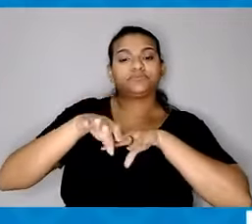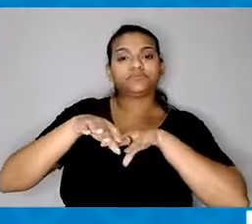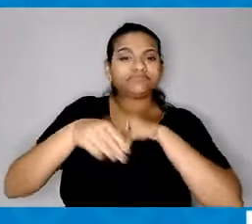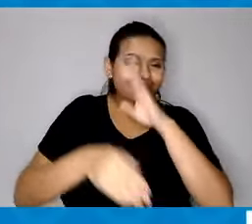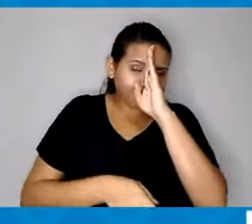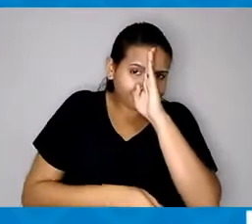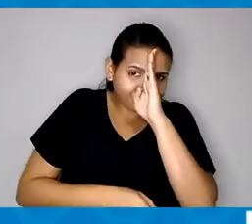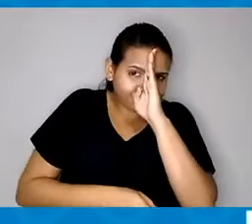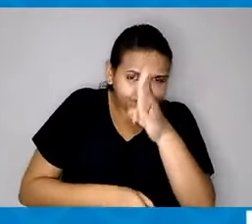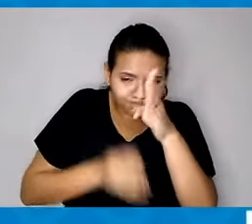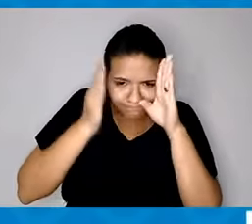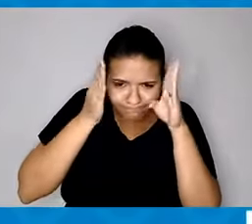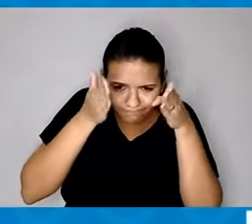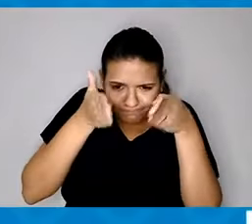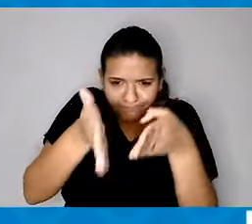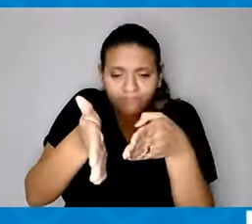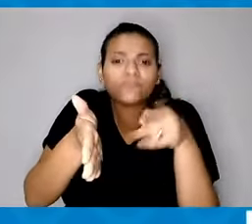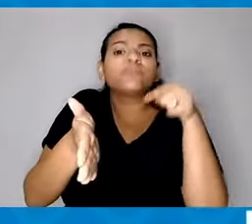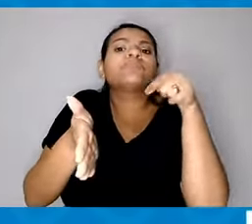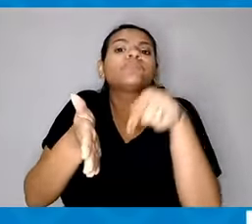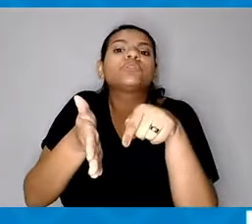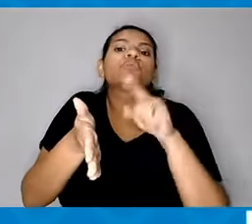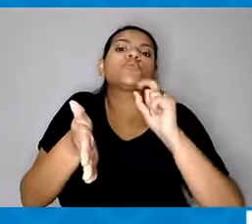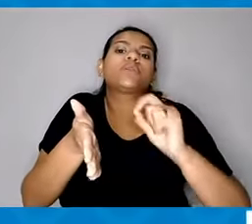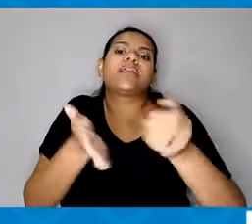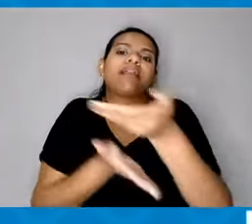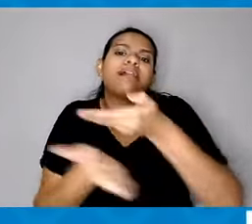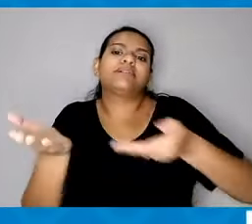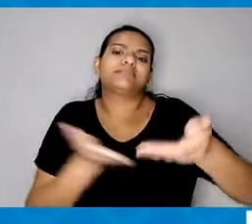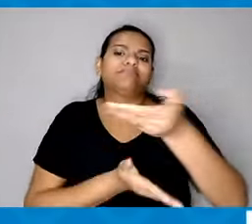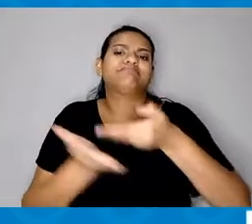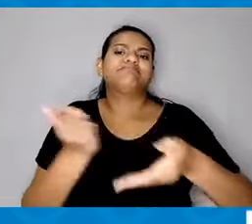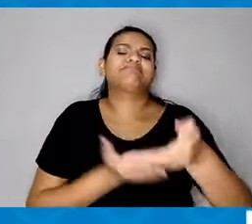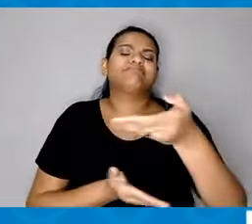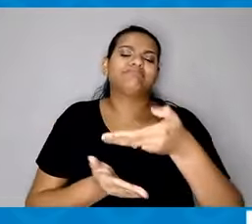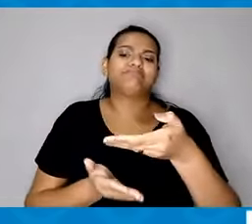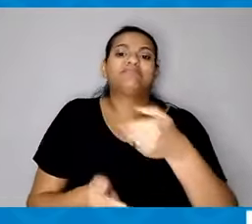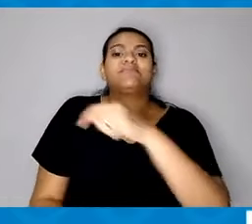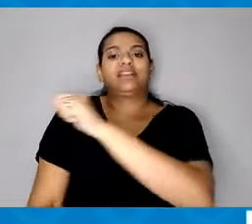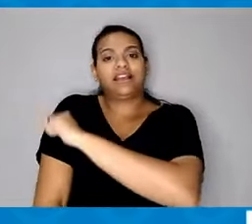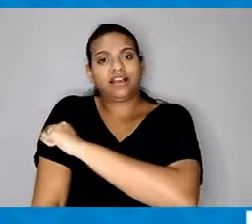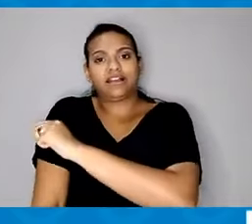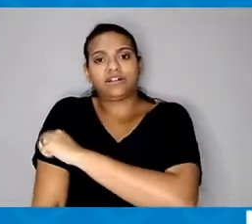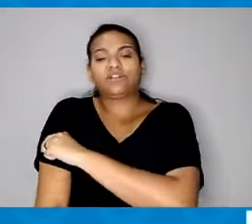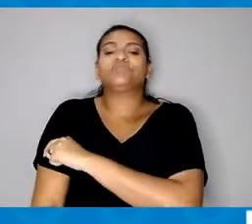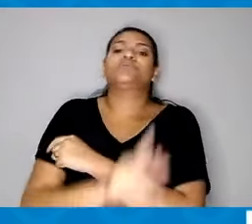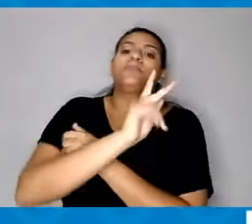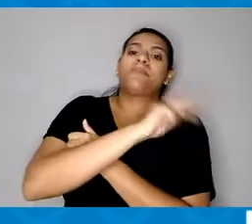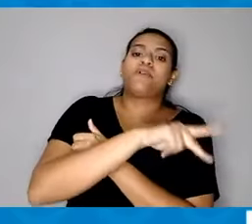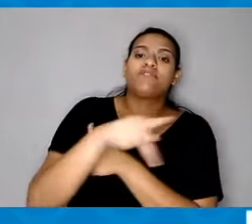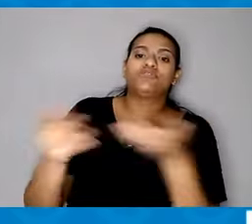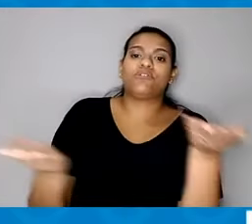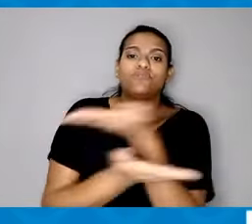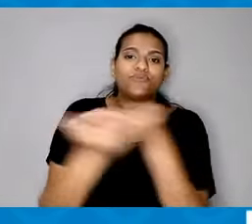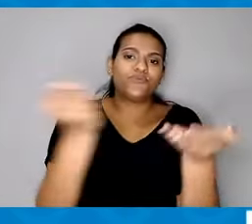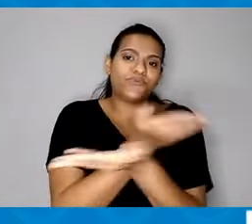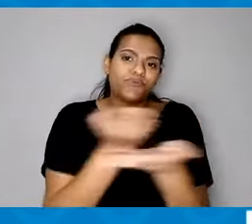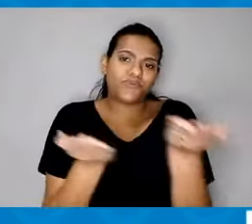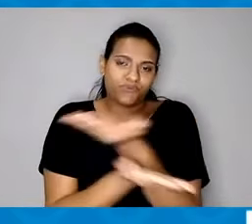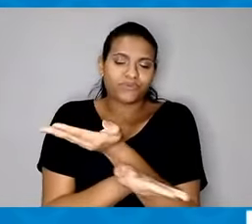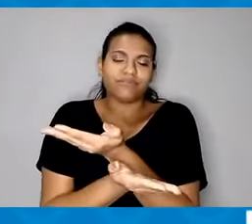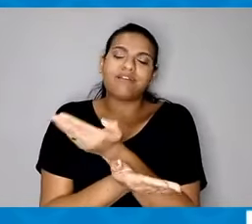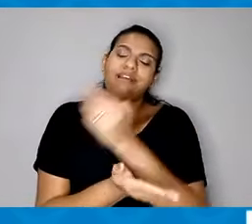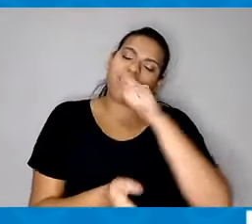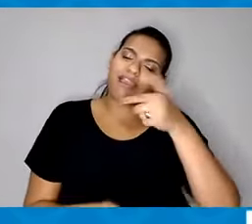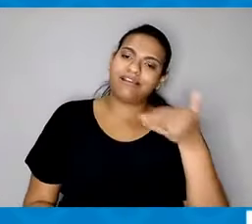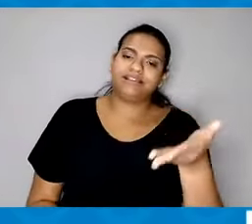de relações entre estudantes e professores desse ponto de vista de relações afetivas e intelectuais.